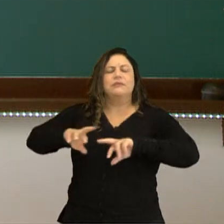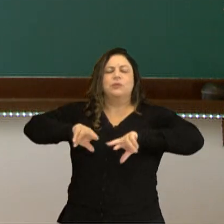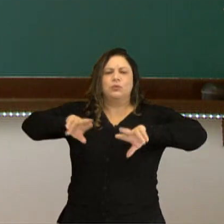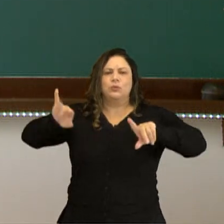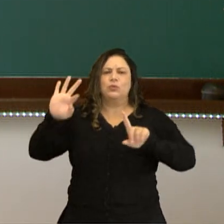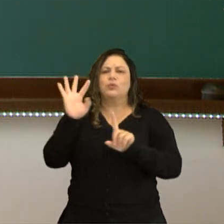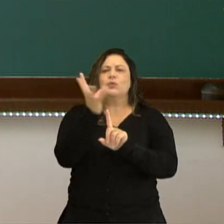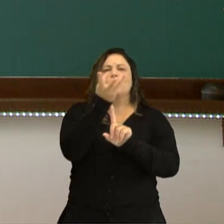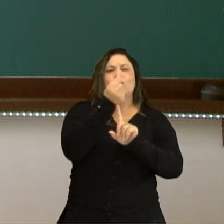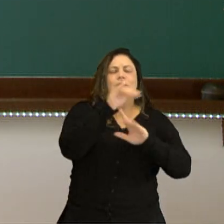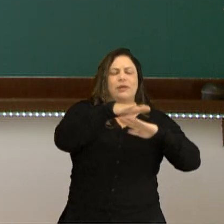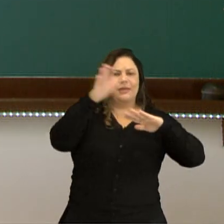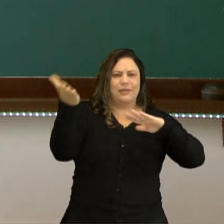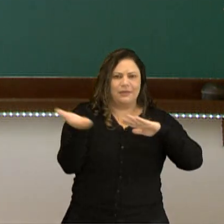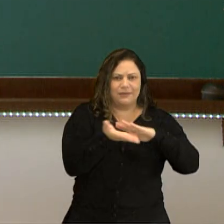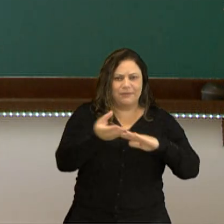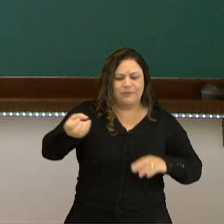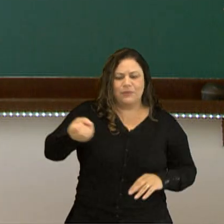os novos rumos.